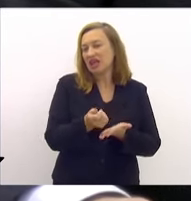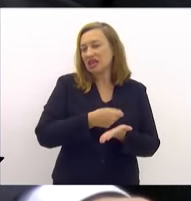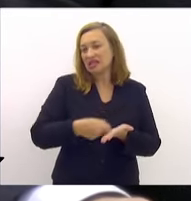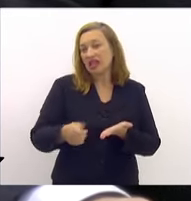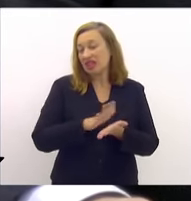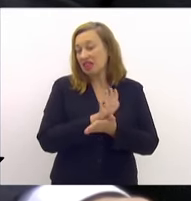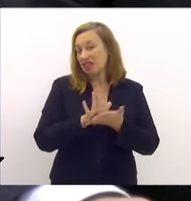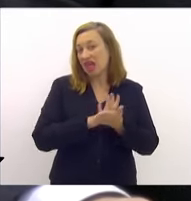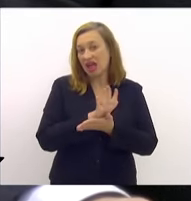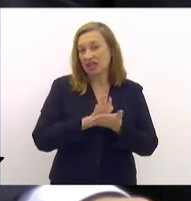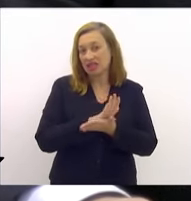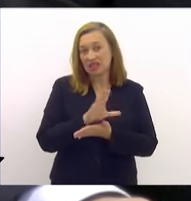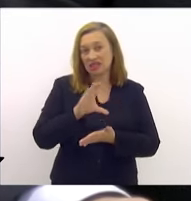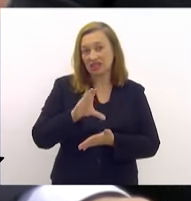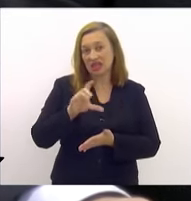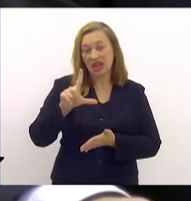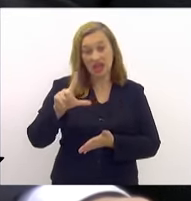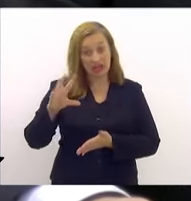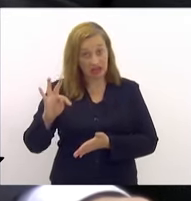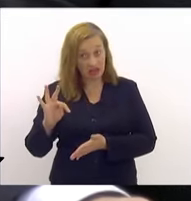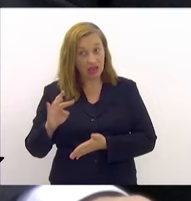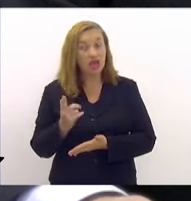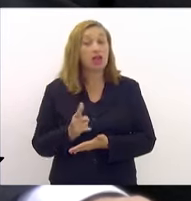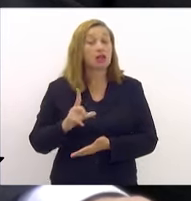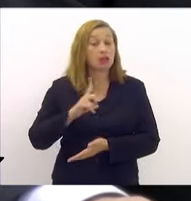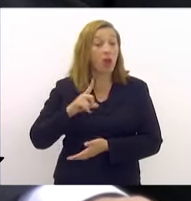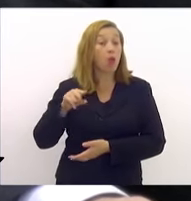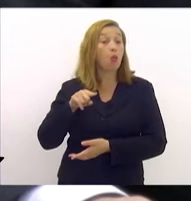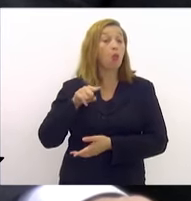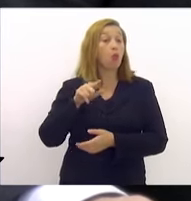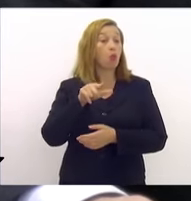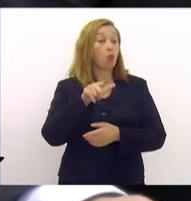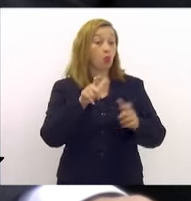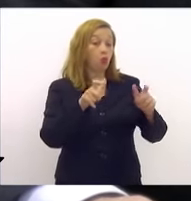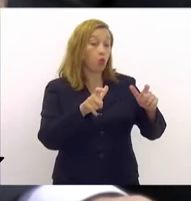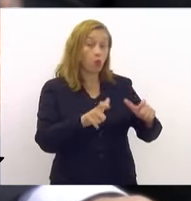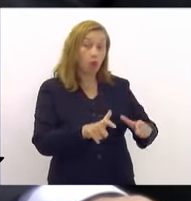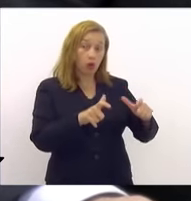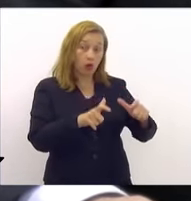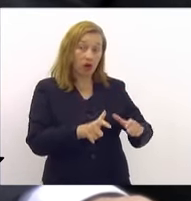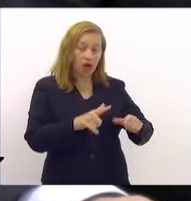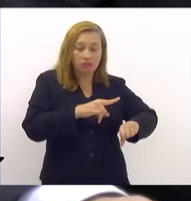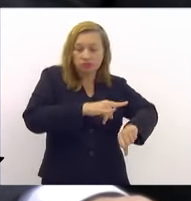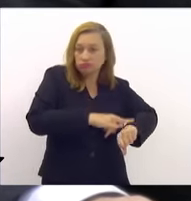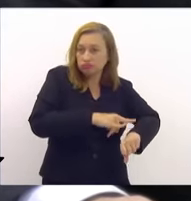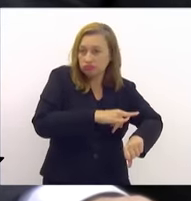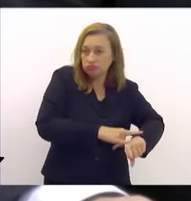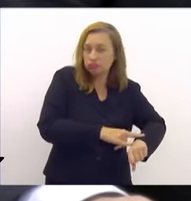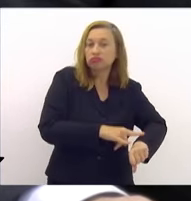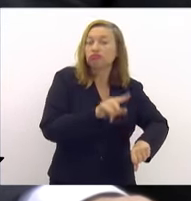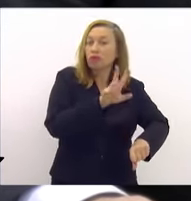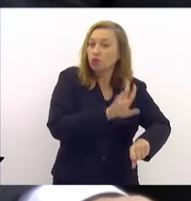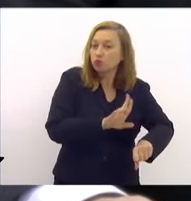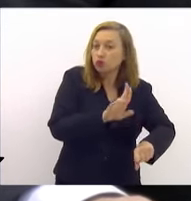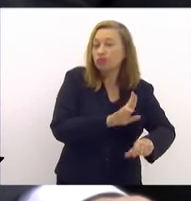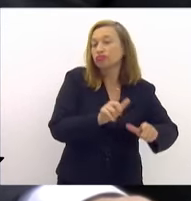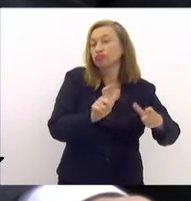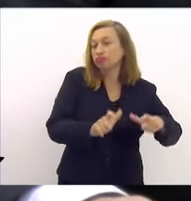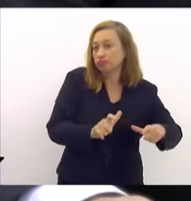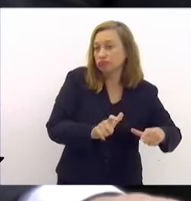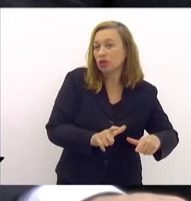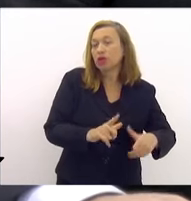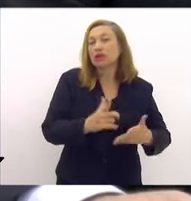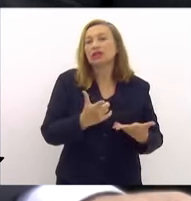né, tenham, não é, lá um sanitário para usar, não é, que